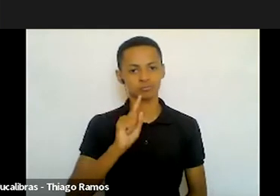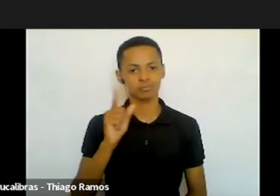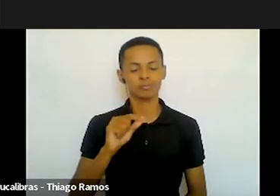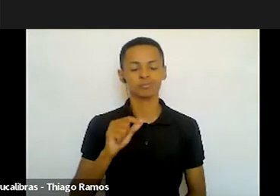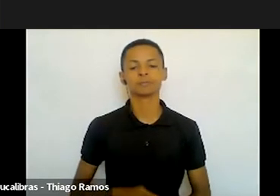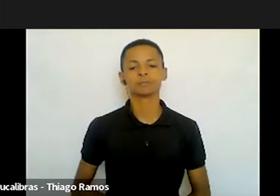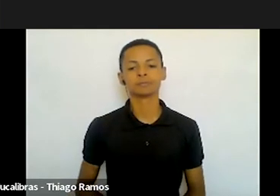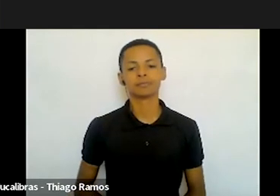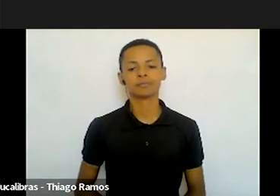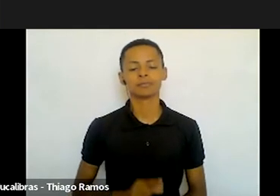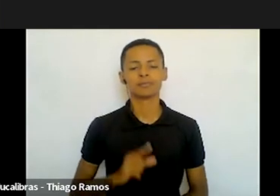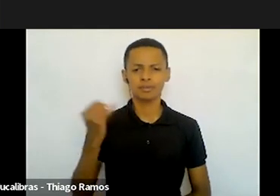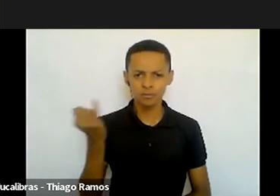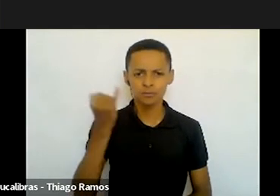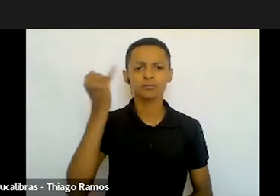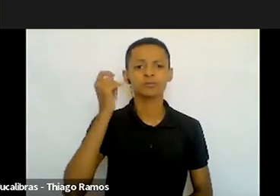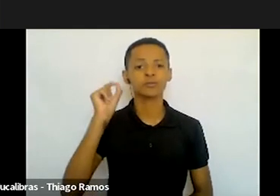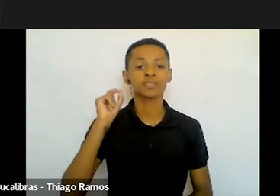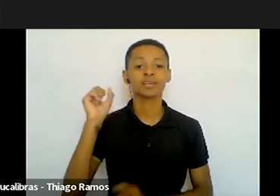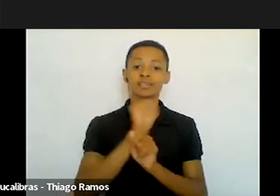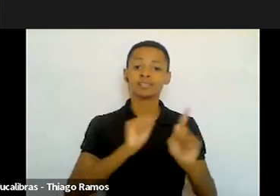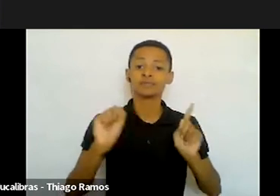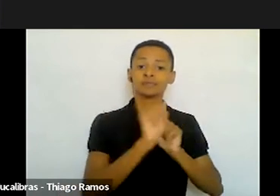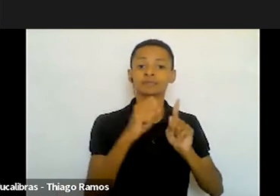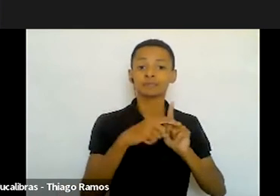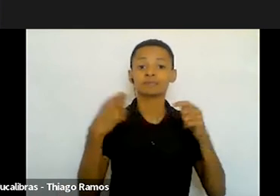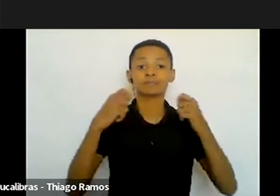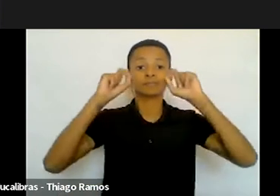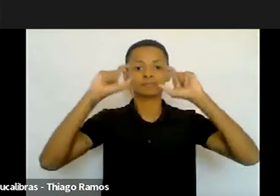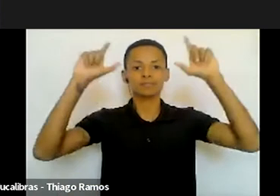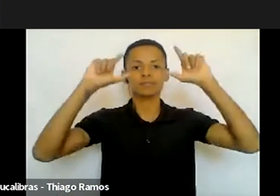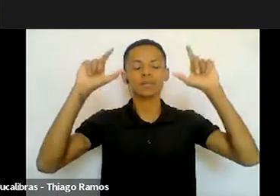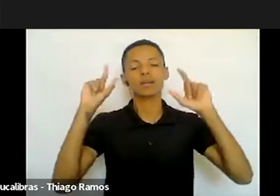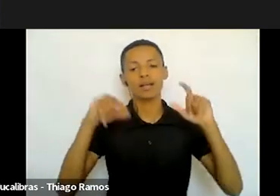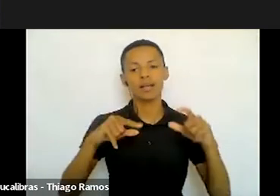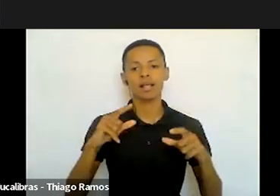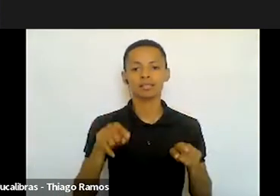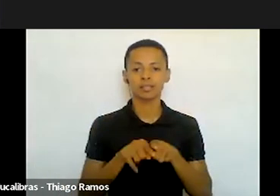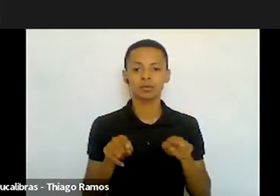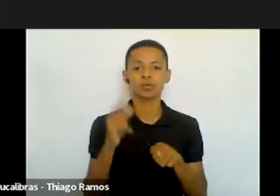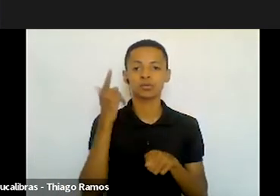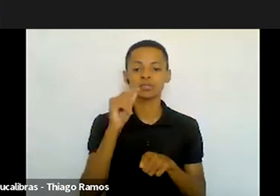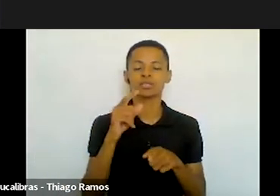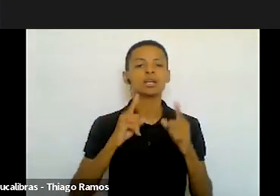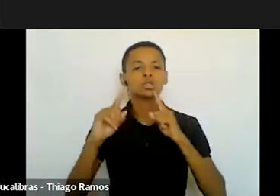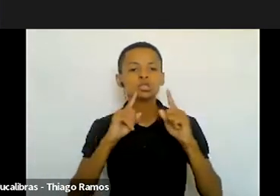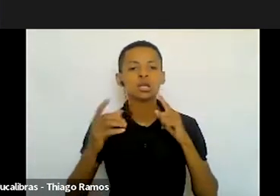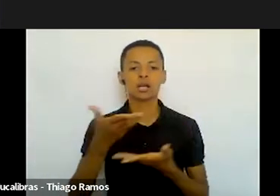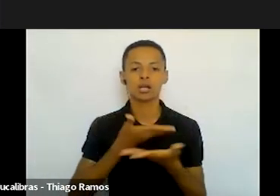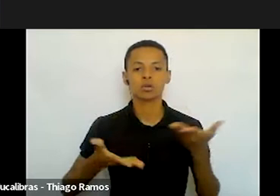é importante que a sociedade também acorde, se levante, parta para o diálogo, né?